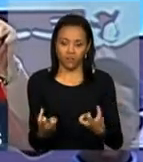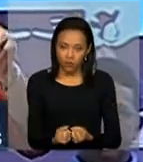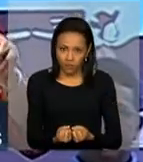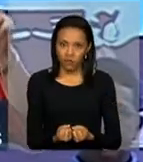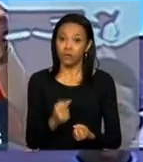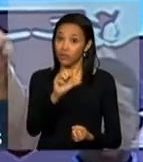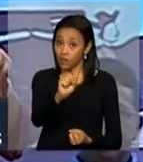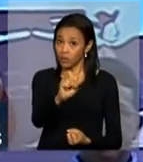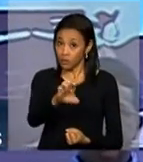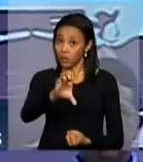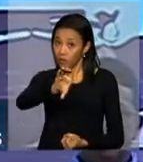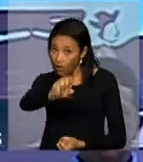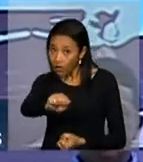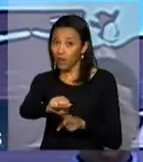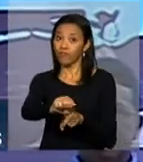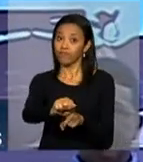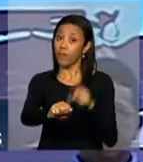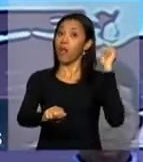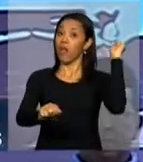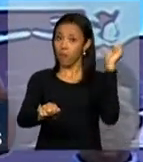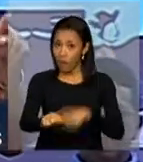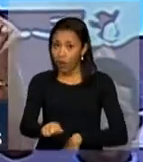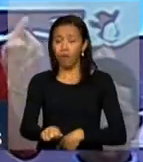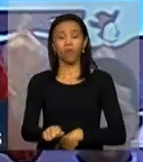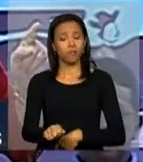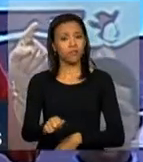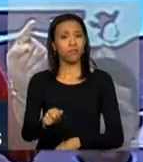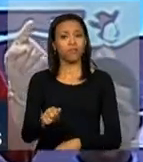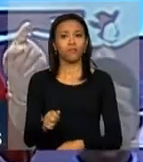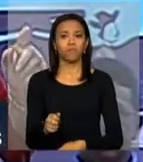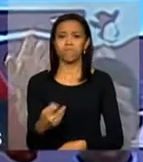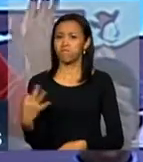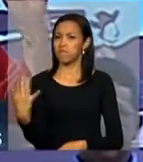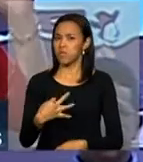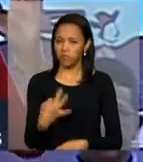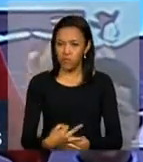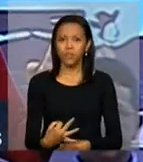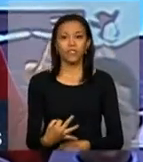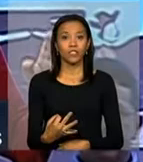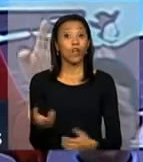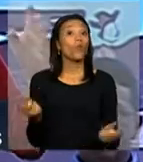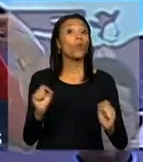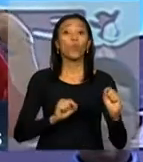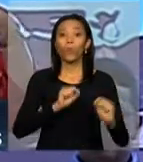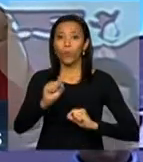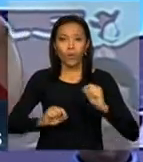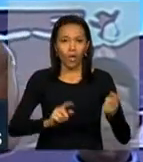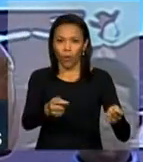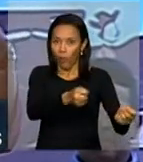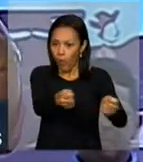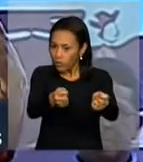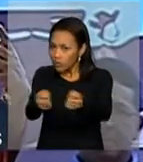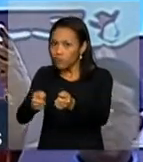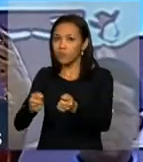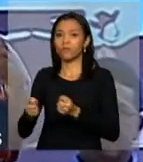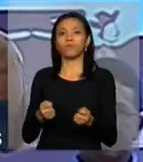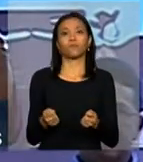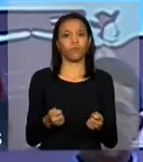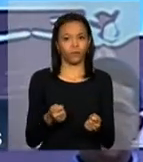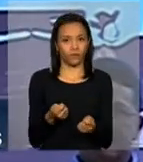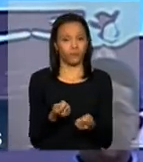a seca pode ser perfeitamente controlada e,